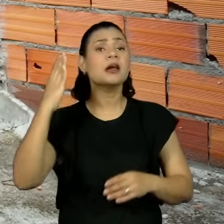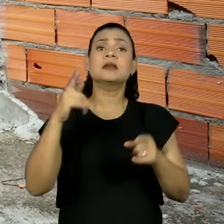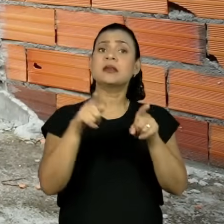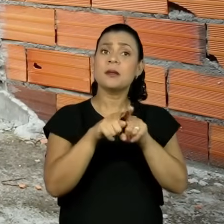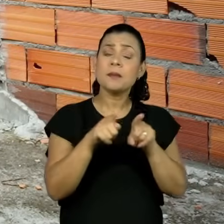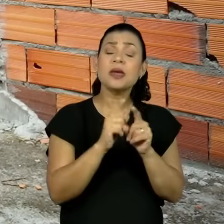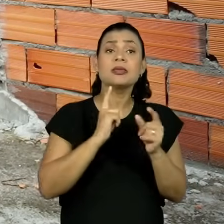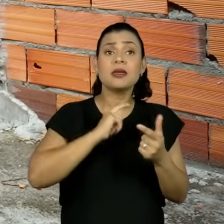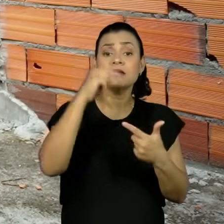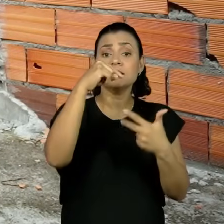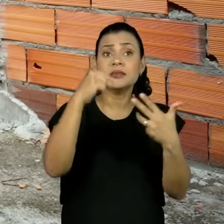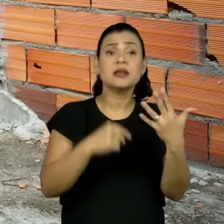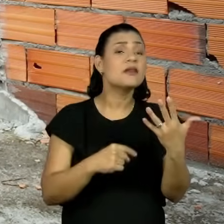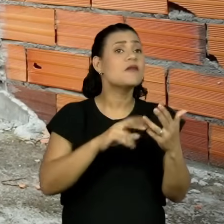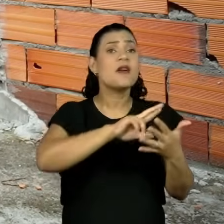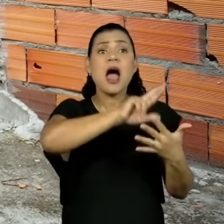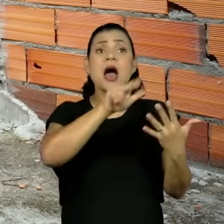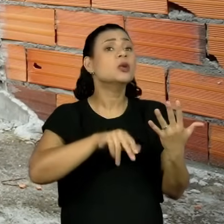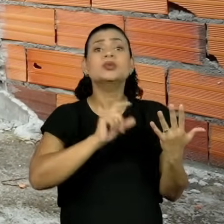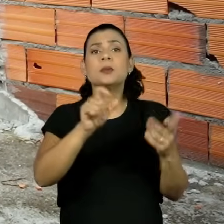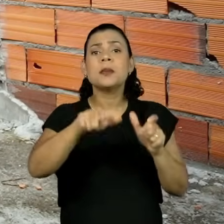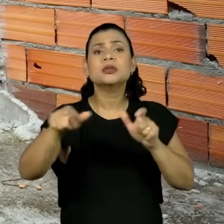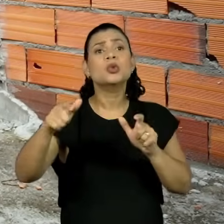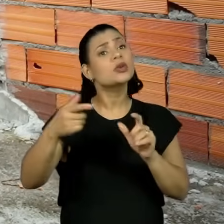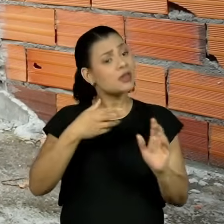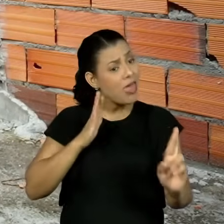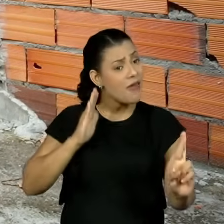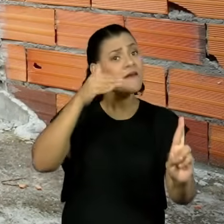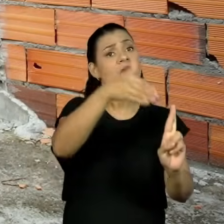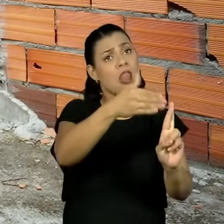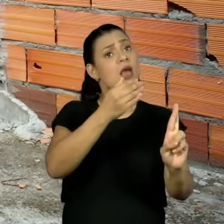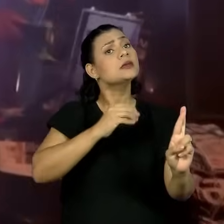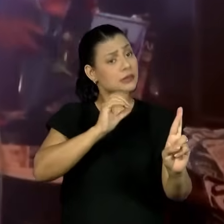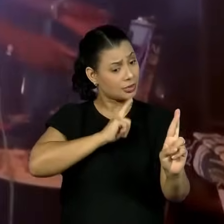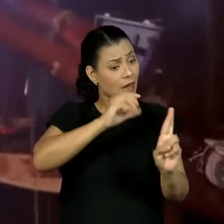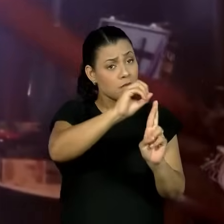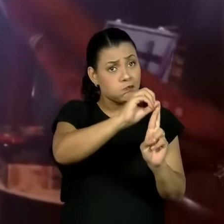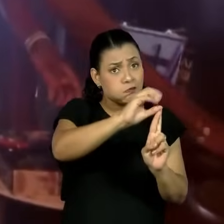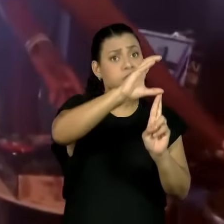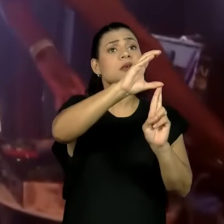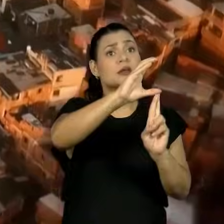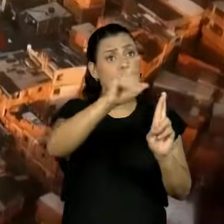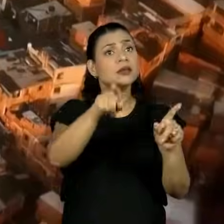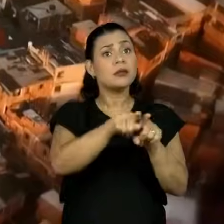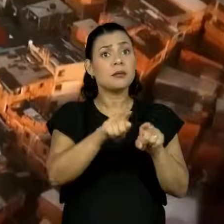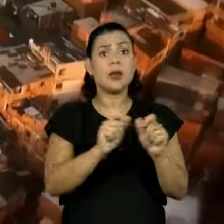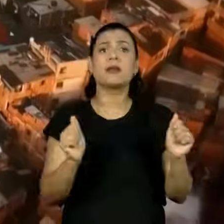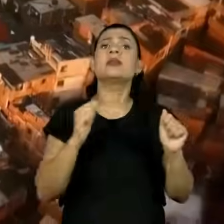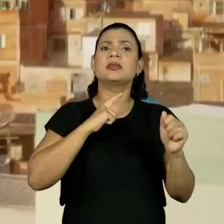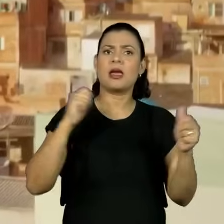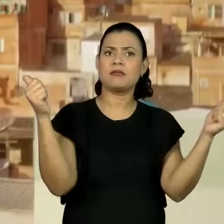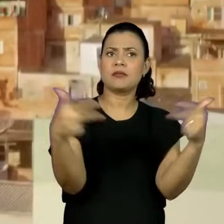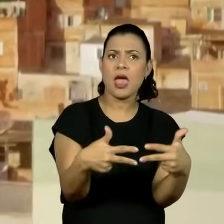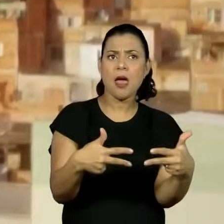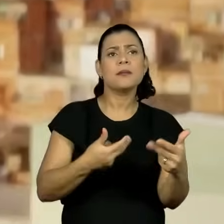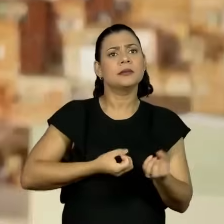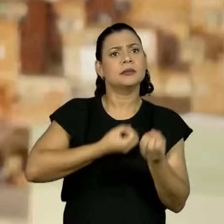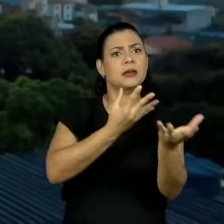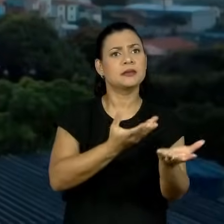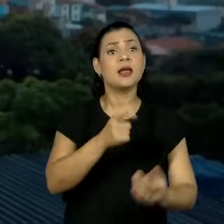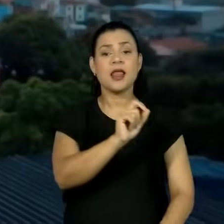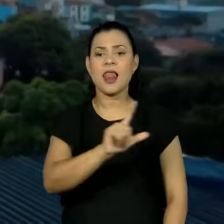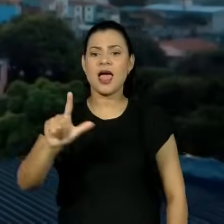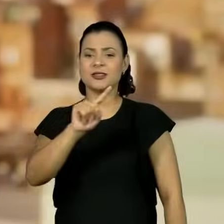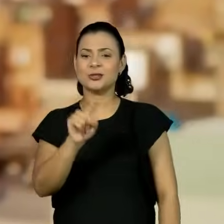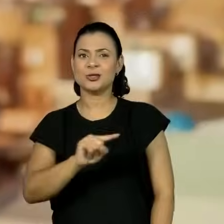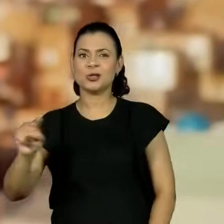e registrando, não só através de livros, registrando através de letras de música também, como é o caso dos rappers, o caso dos funkeiros. Veio do fundão da Zona Leste,